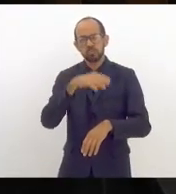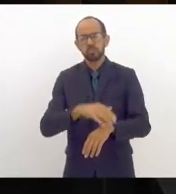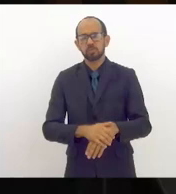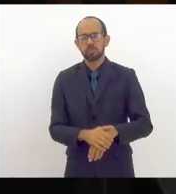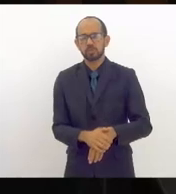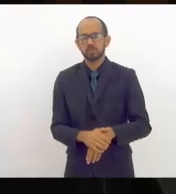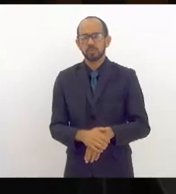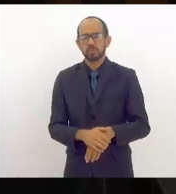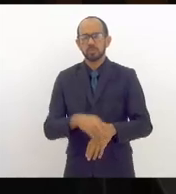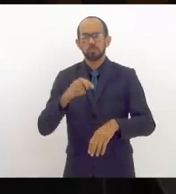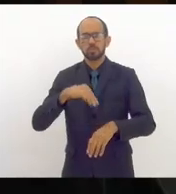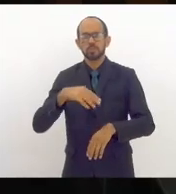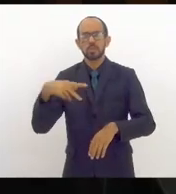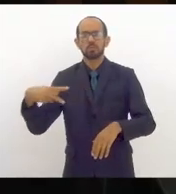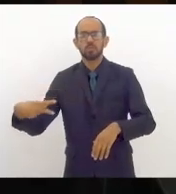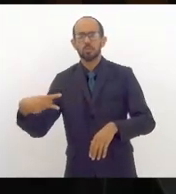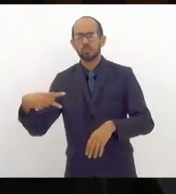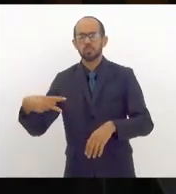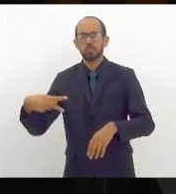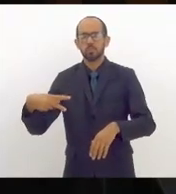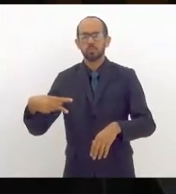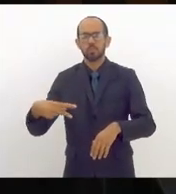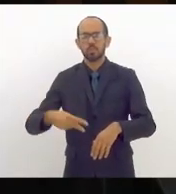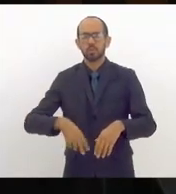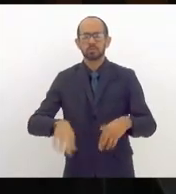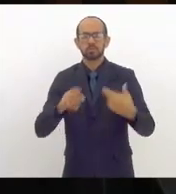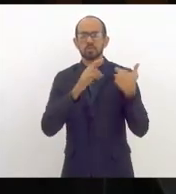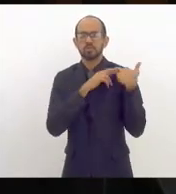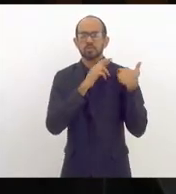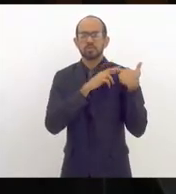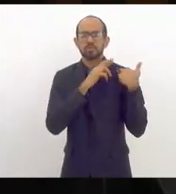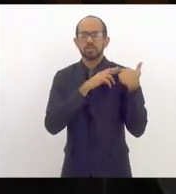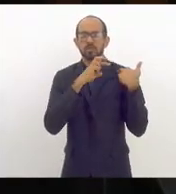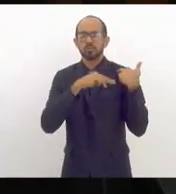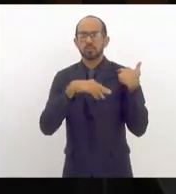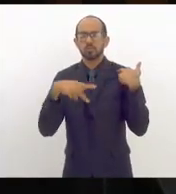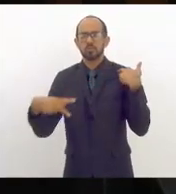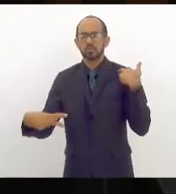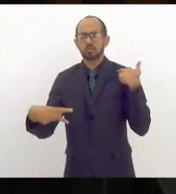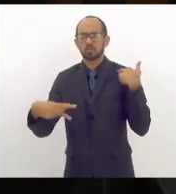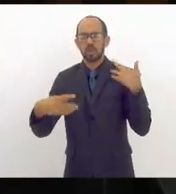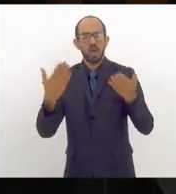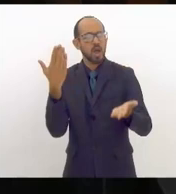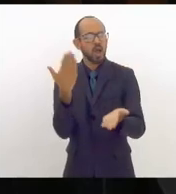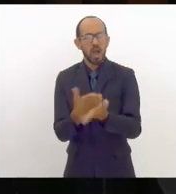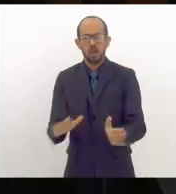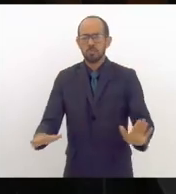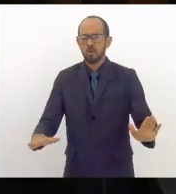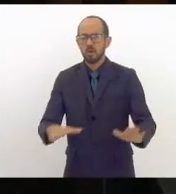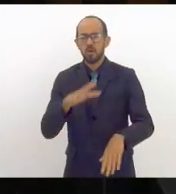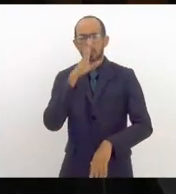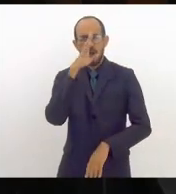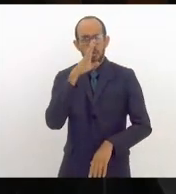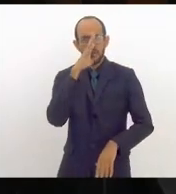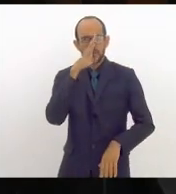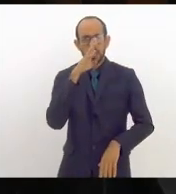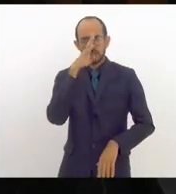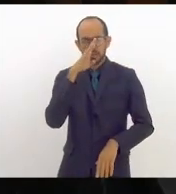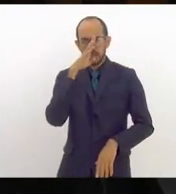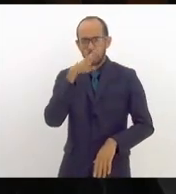o Ministério Público as atribuições do Ministério Público acabaram com o sistema acusatório